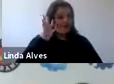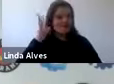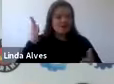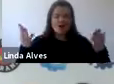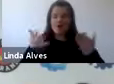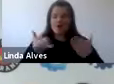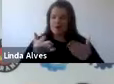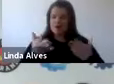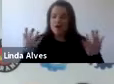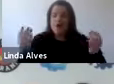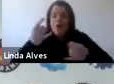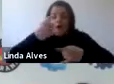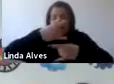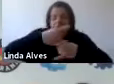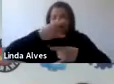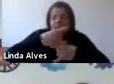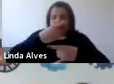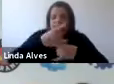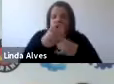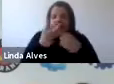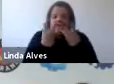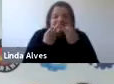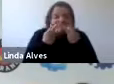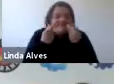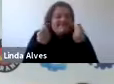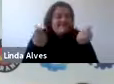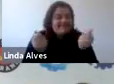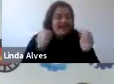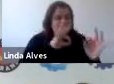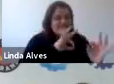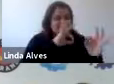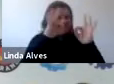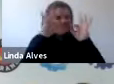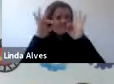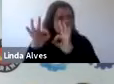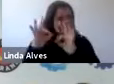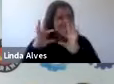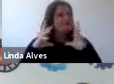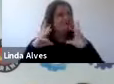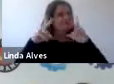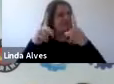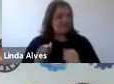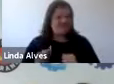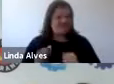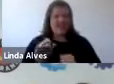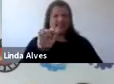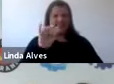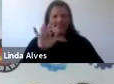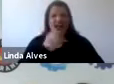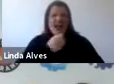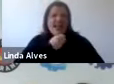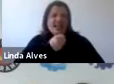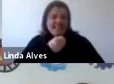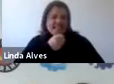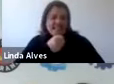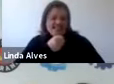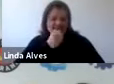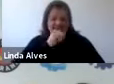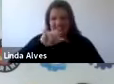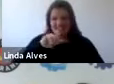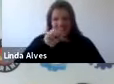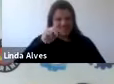tá? E tenham paciência, assistam tudo. Ai, ai, ai. Nada de assistir a entrevista do Jamil, que eu já vou contar aqui, que vai abrir aqui